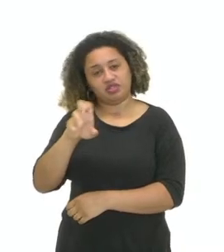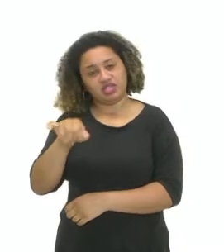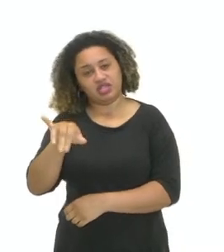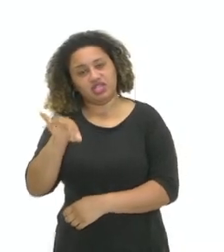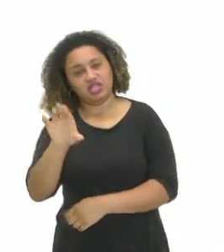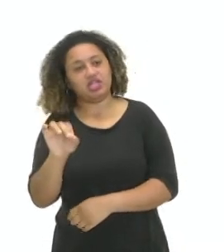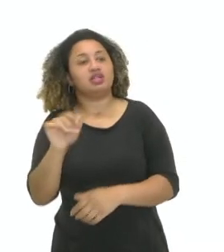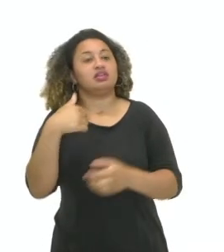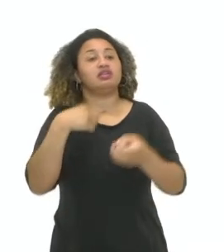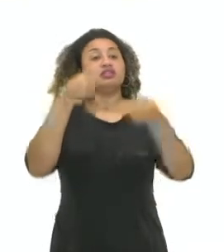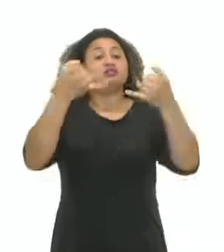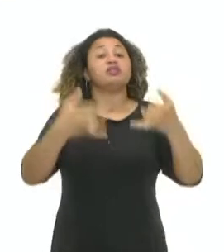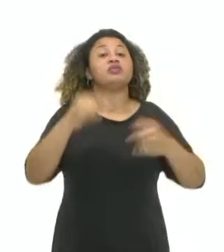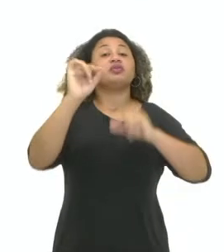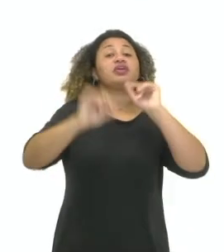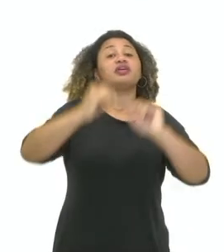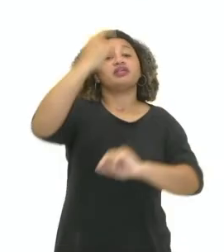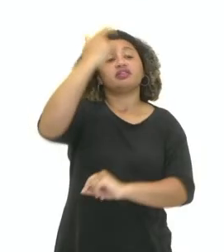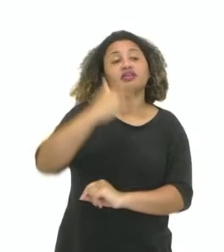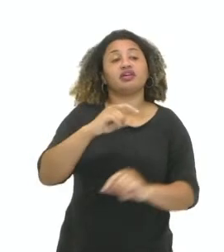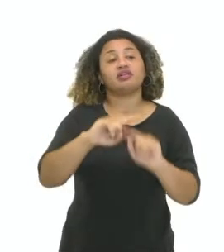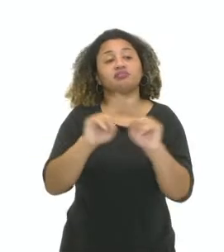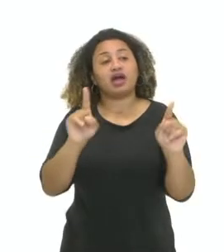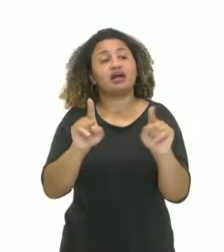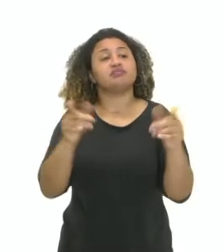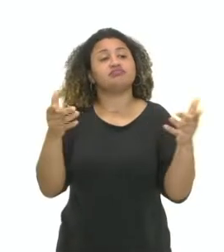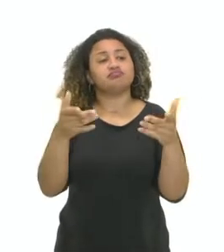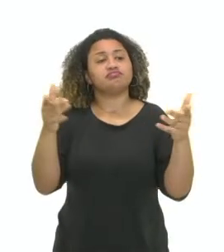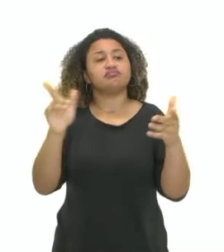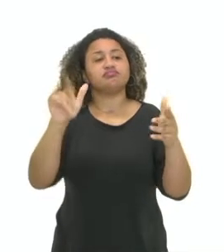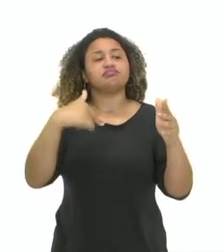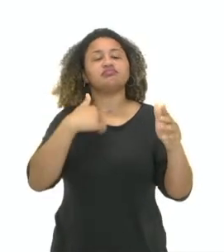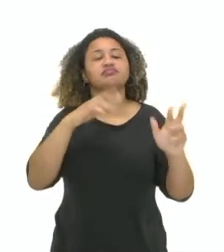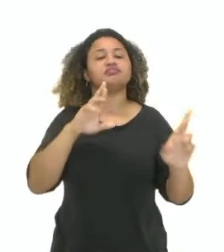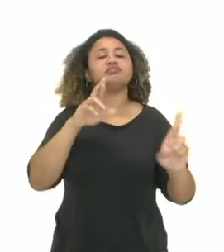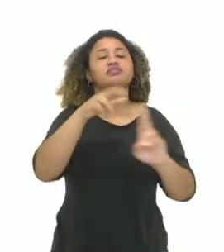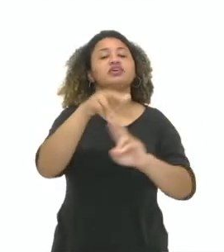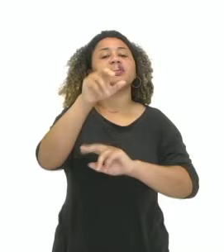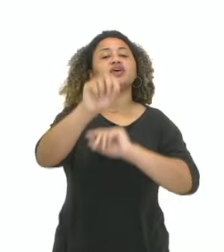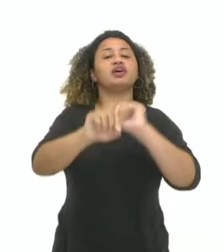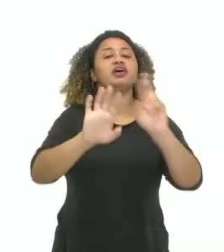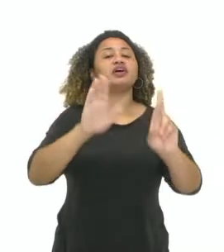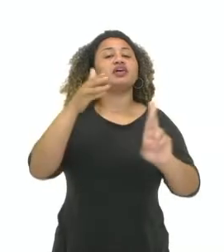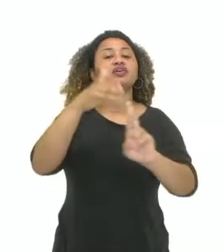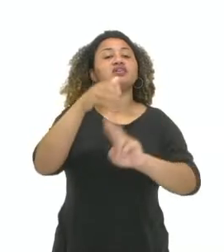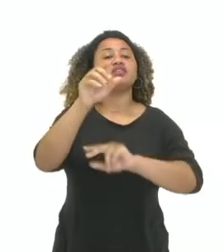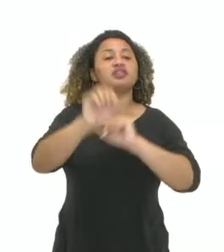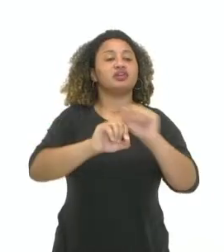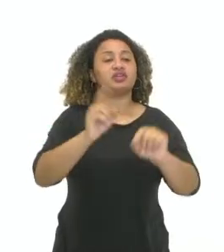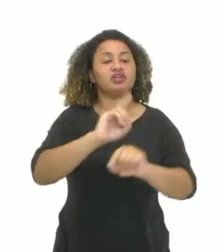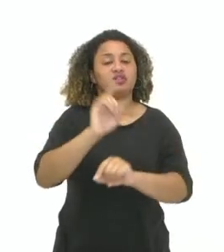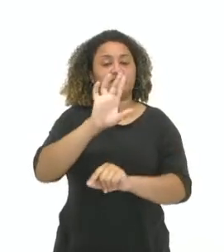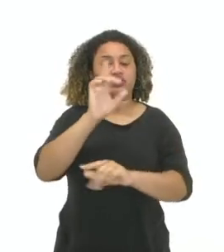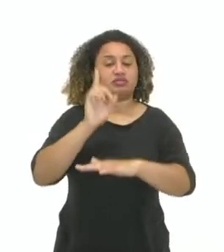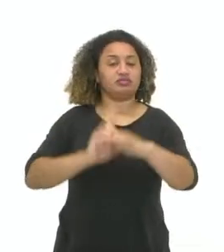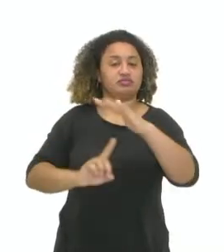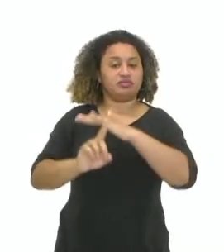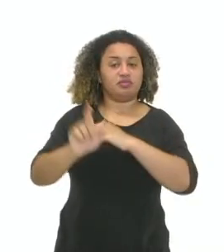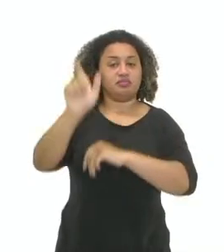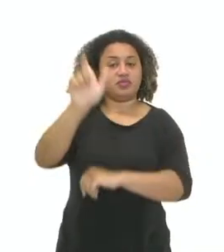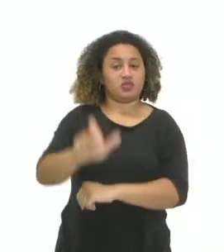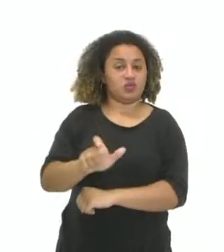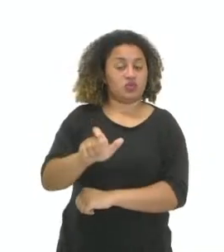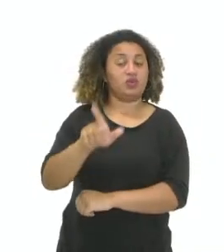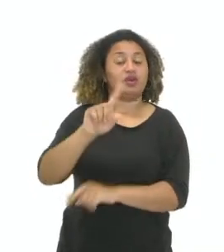Ele explicou quem ele é, mas aqui ele está se referindo a quem? Não só ao protagonista. Severino